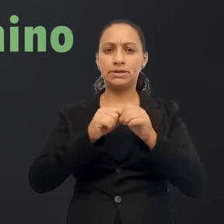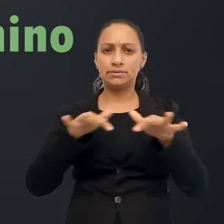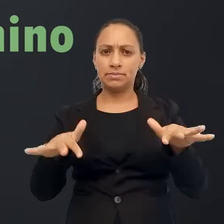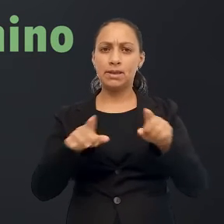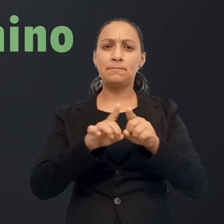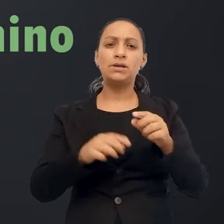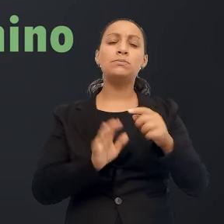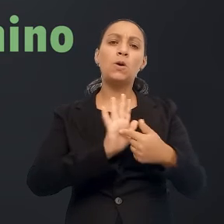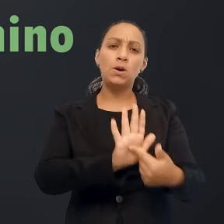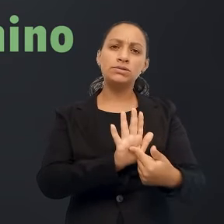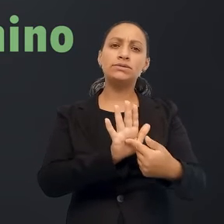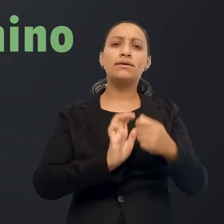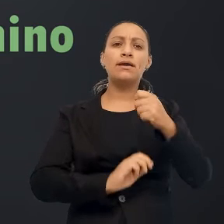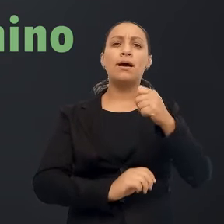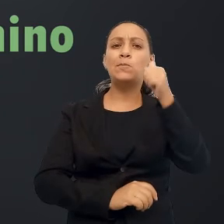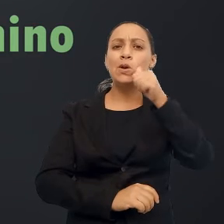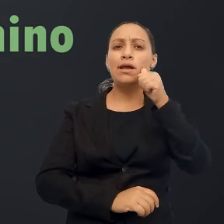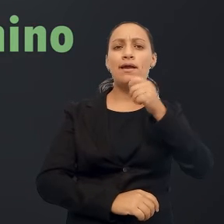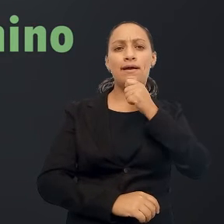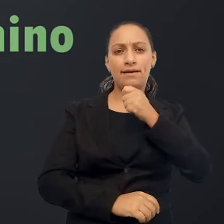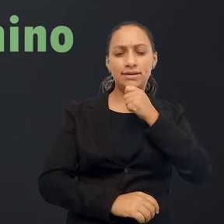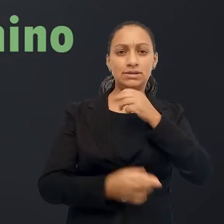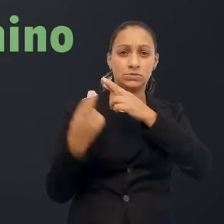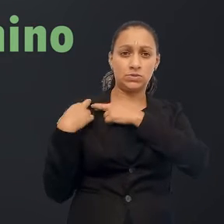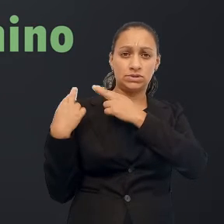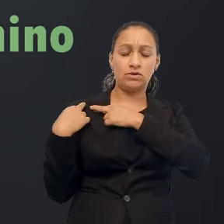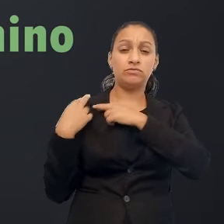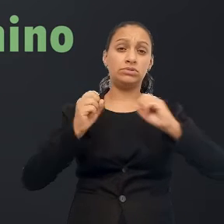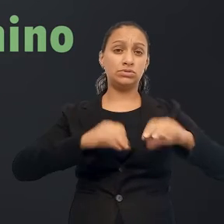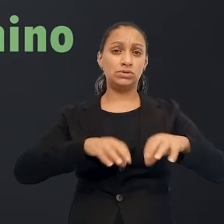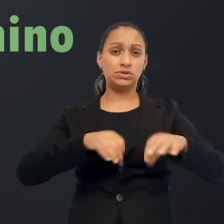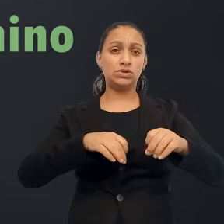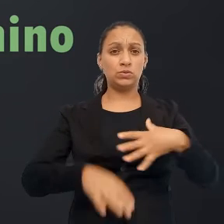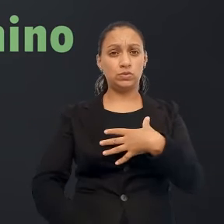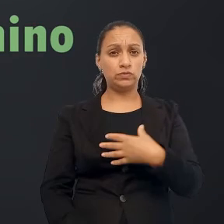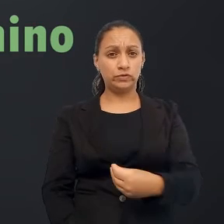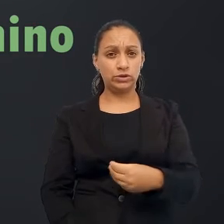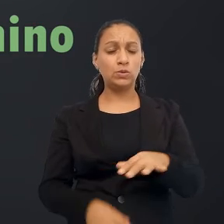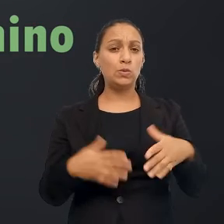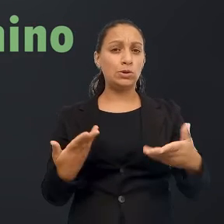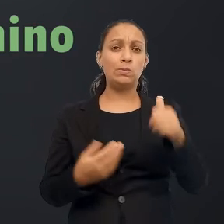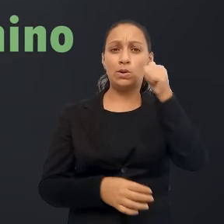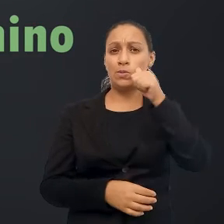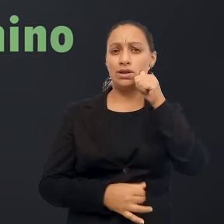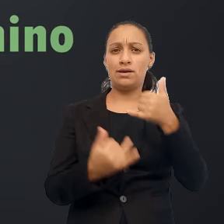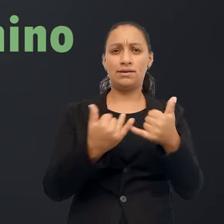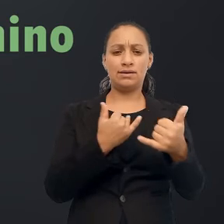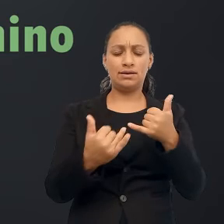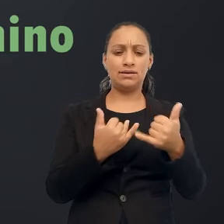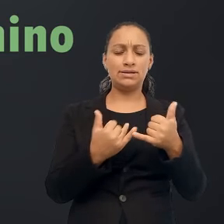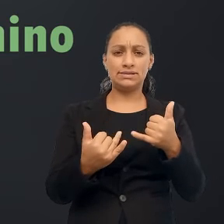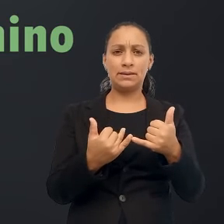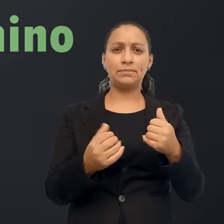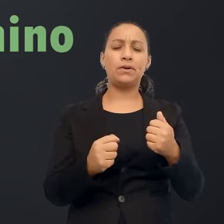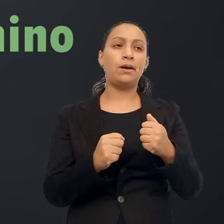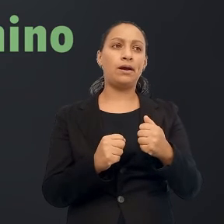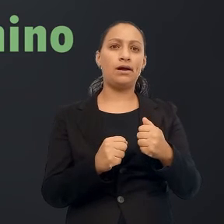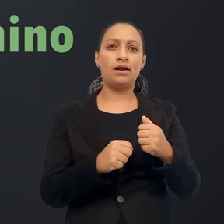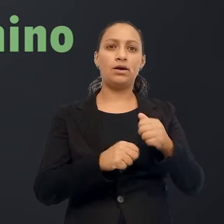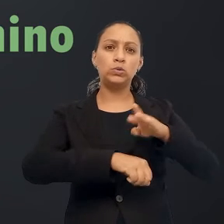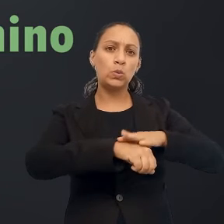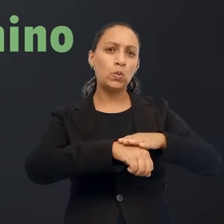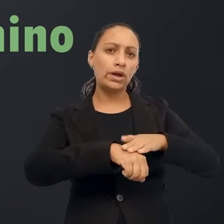são responsáveis, né, em grande parte pela educação dos filhos. Quando uma mulher, por exemplo, quando um filho adoece,